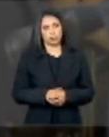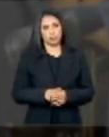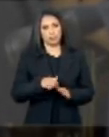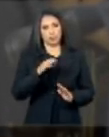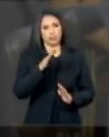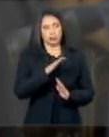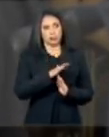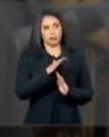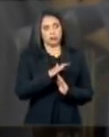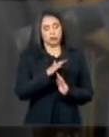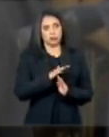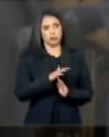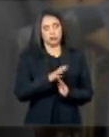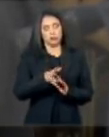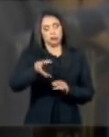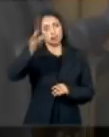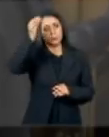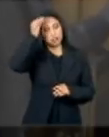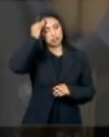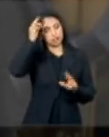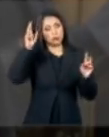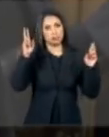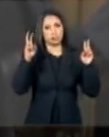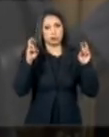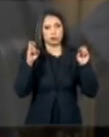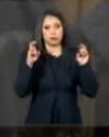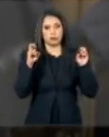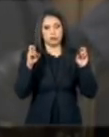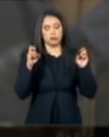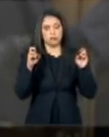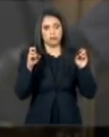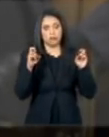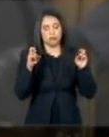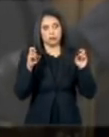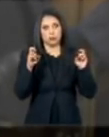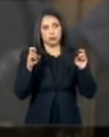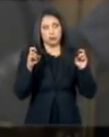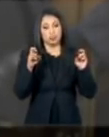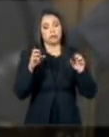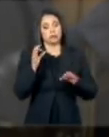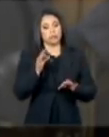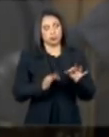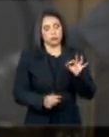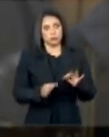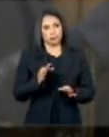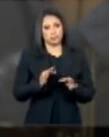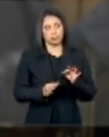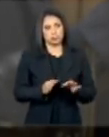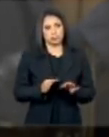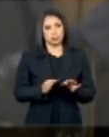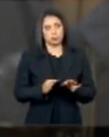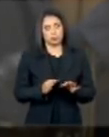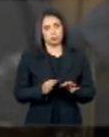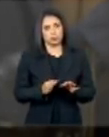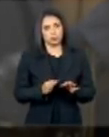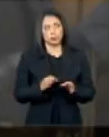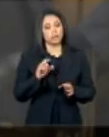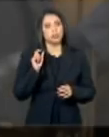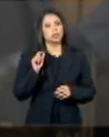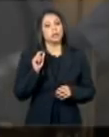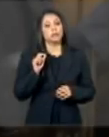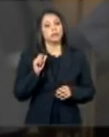da compreensão do tema ora em julgamento qual seja a limitação